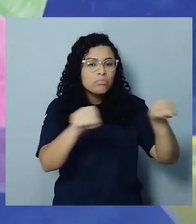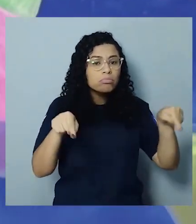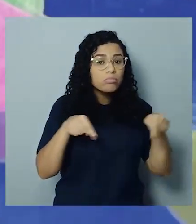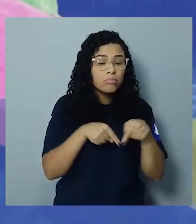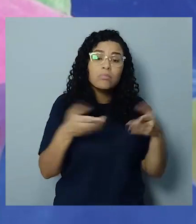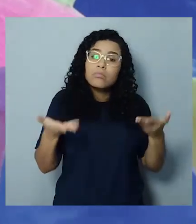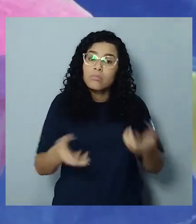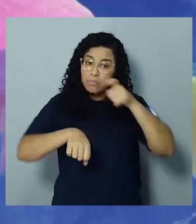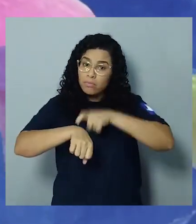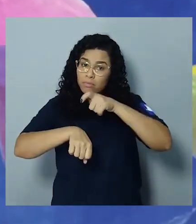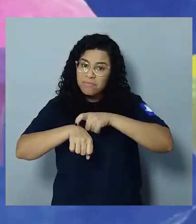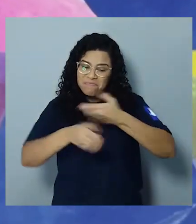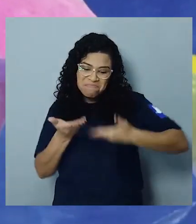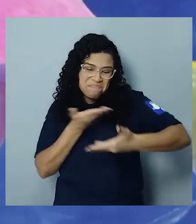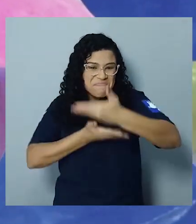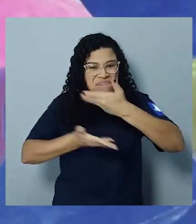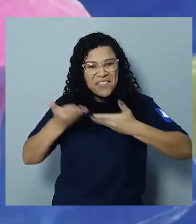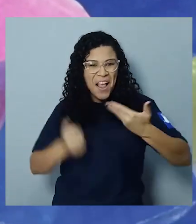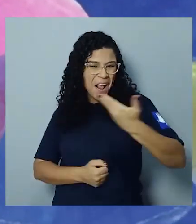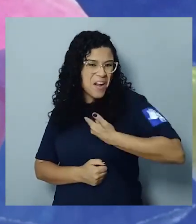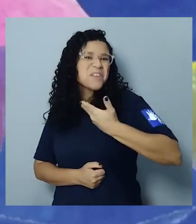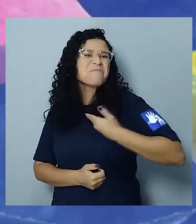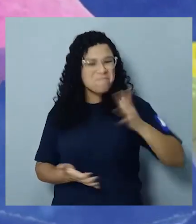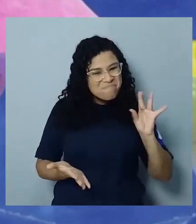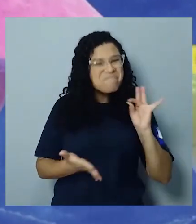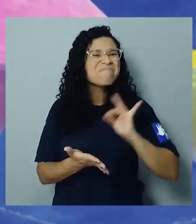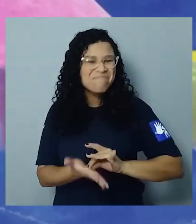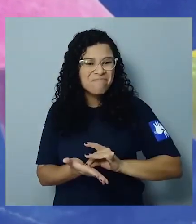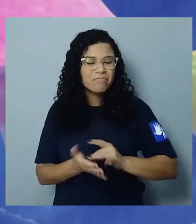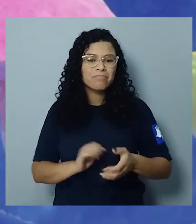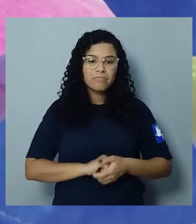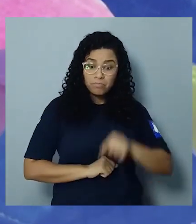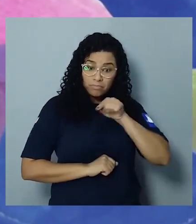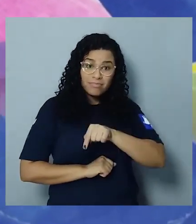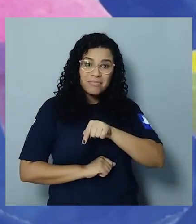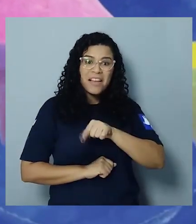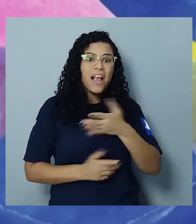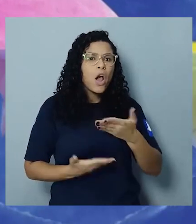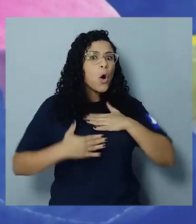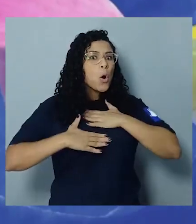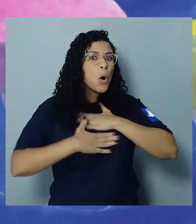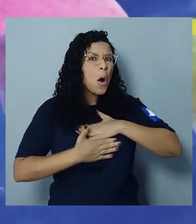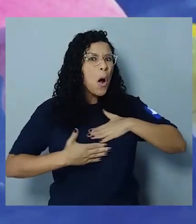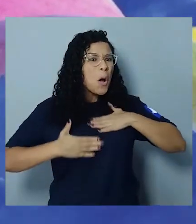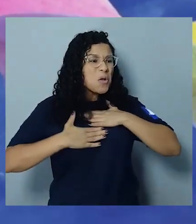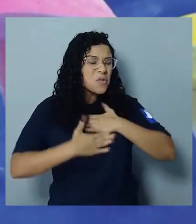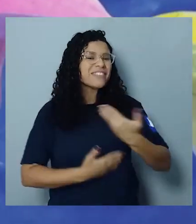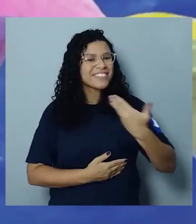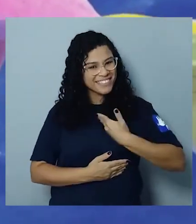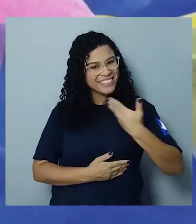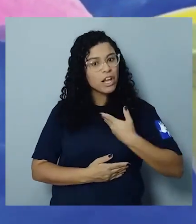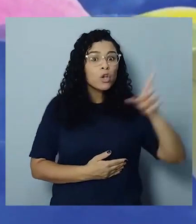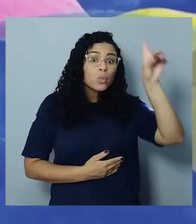foi neste momento que os dois tornaram-se grandes amigos futebol gostou